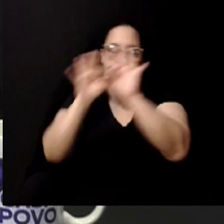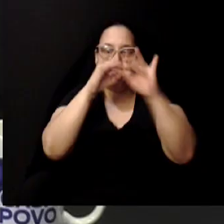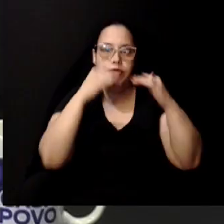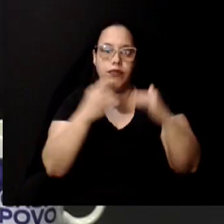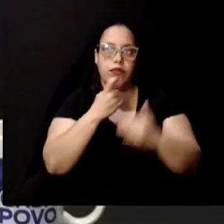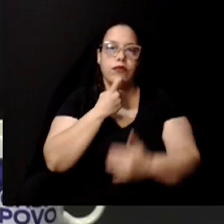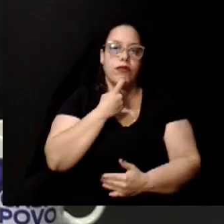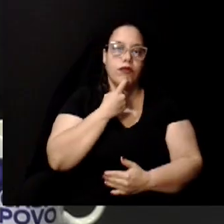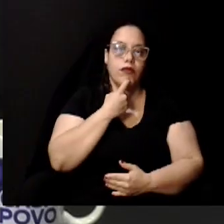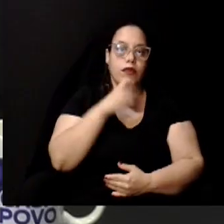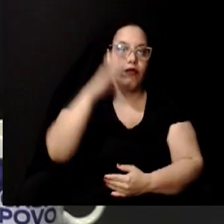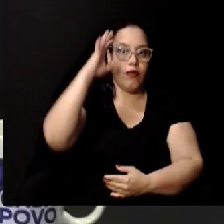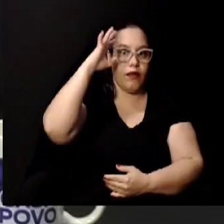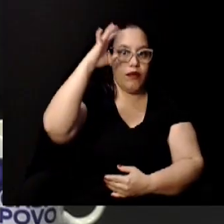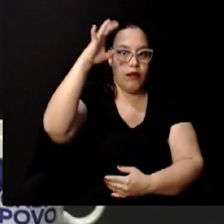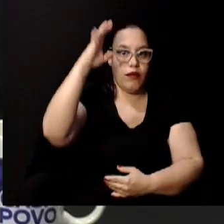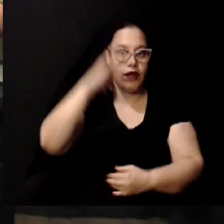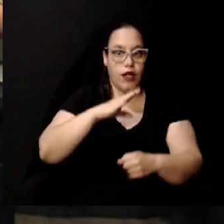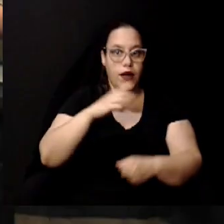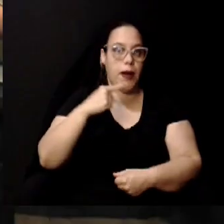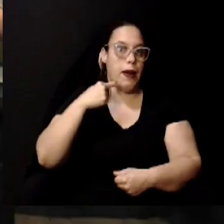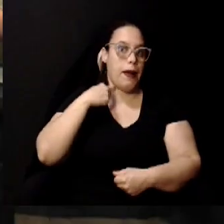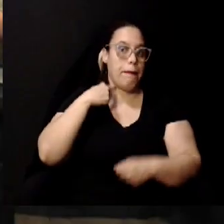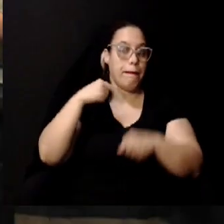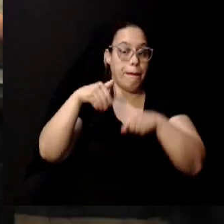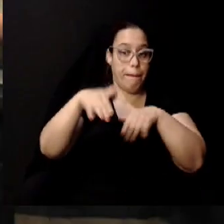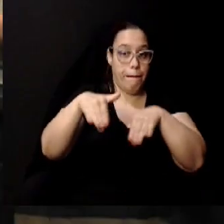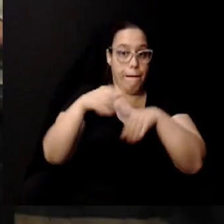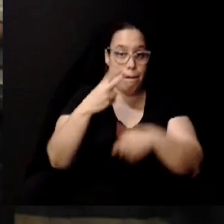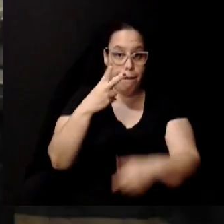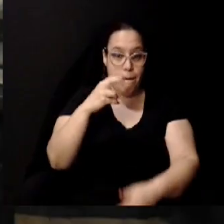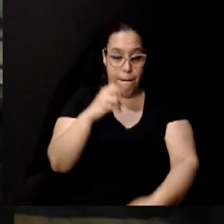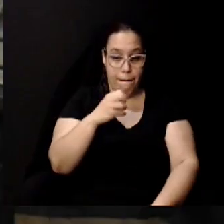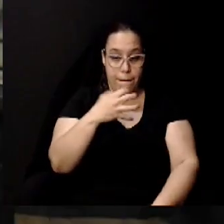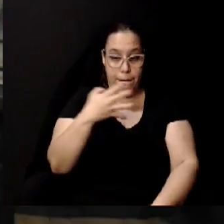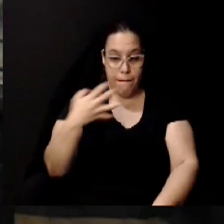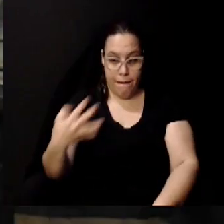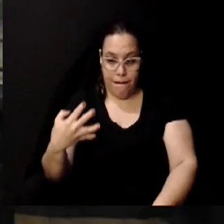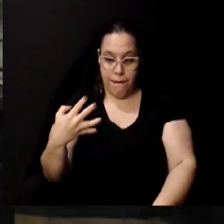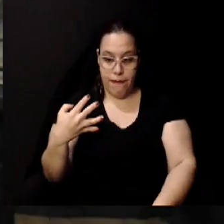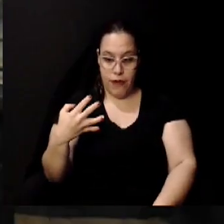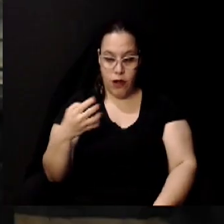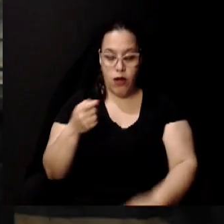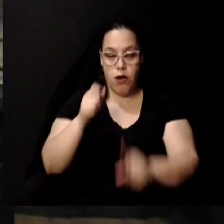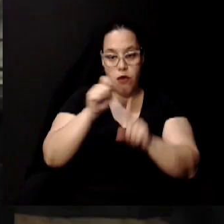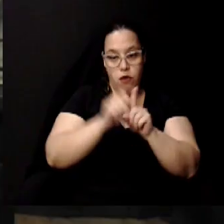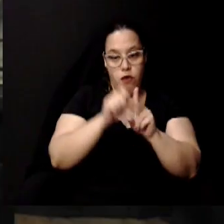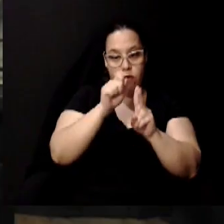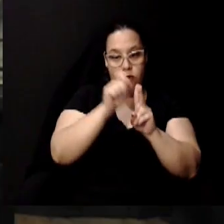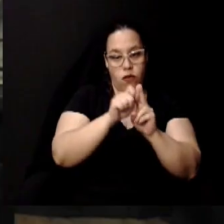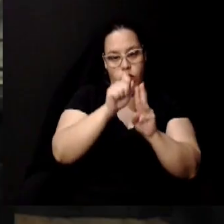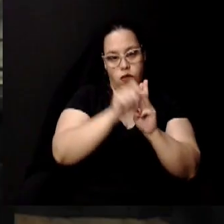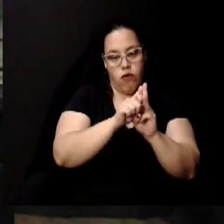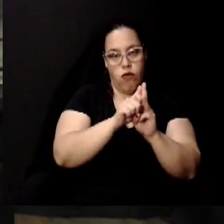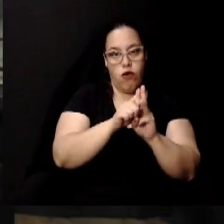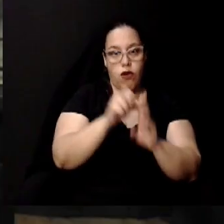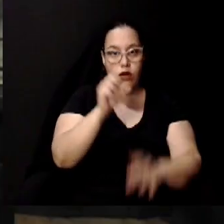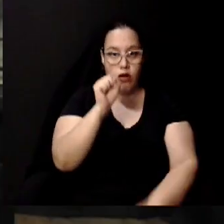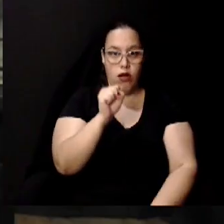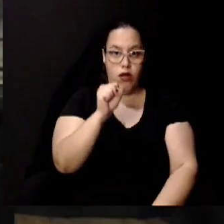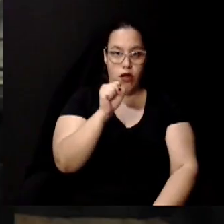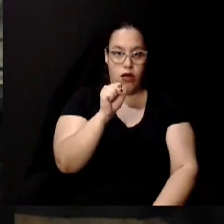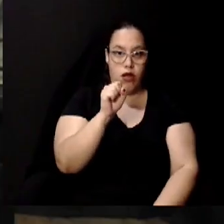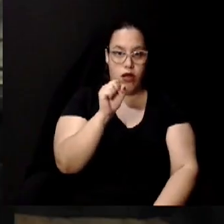ideia. De maio a setembro de 2024, portanto poucos meses, nós tivemos